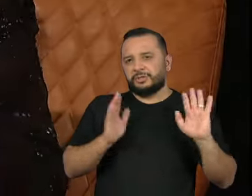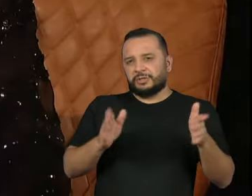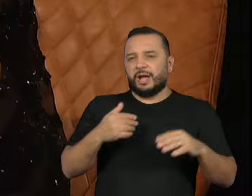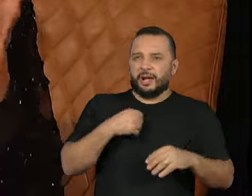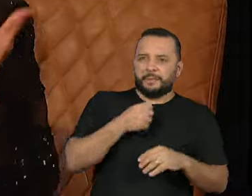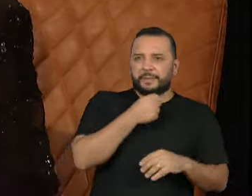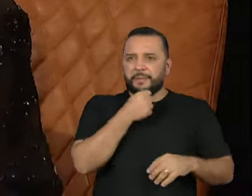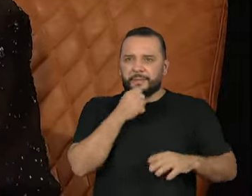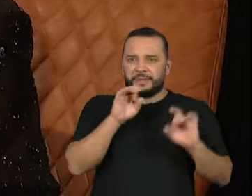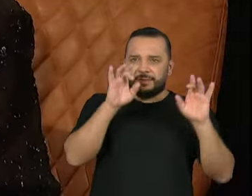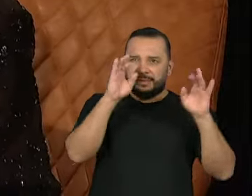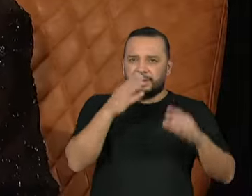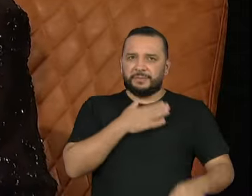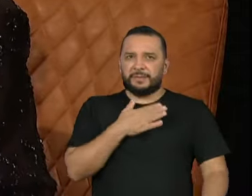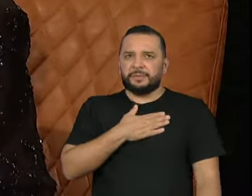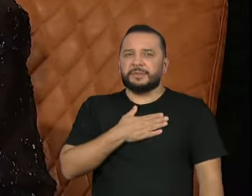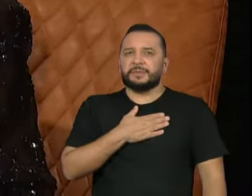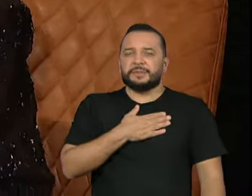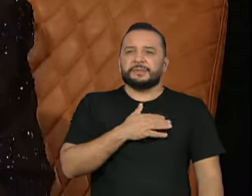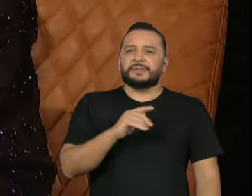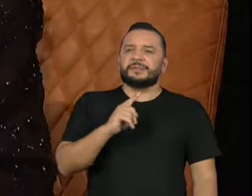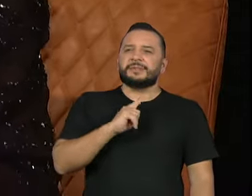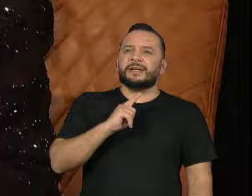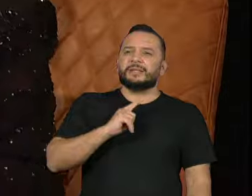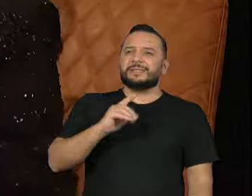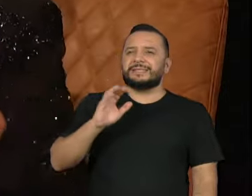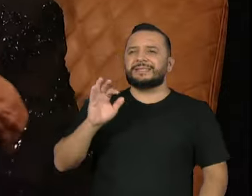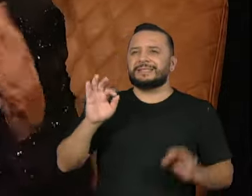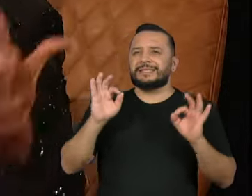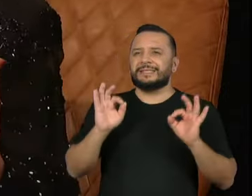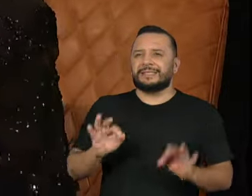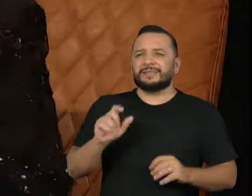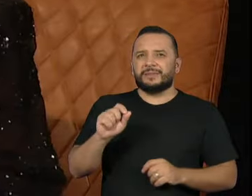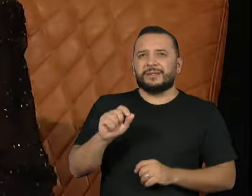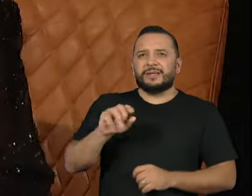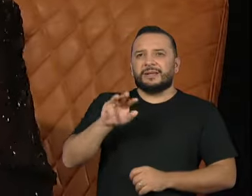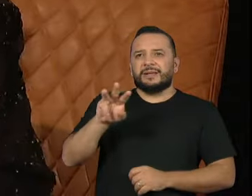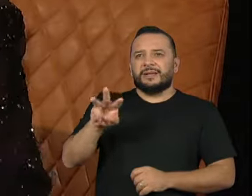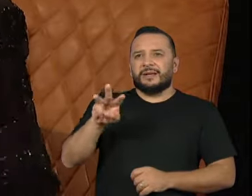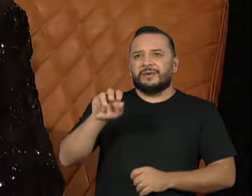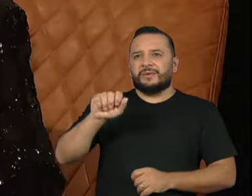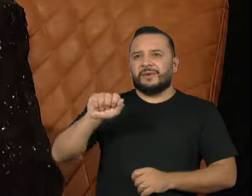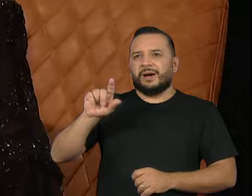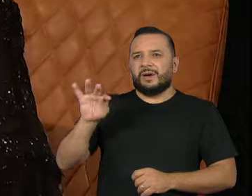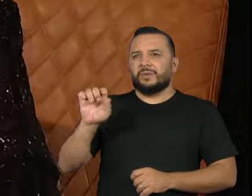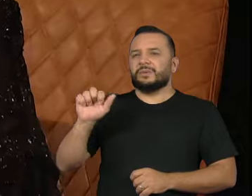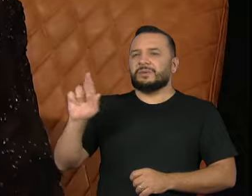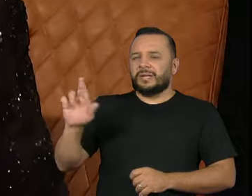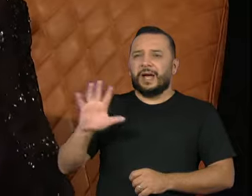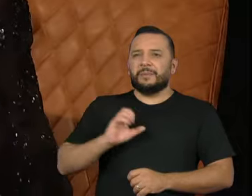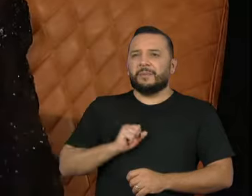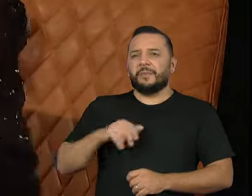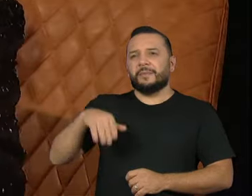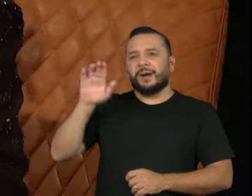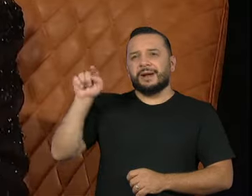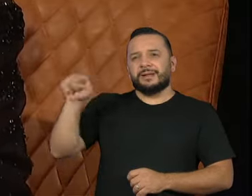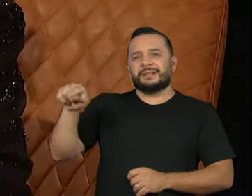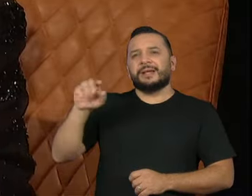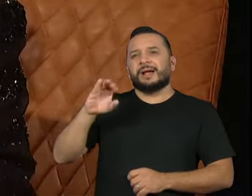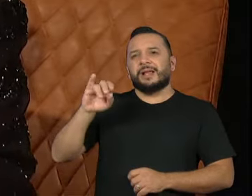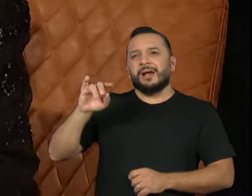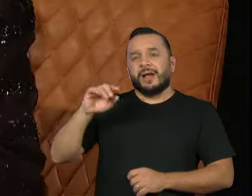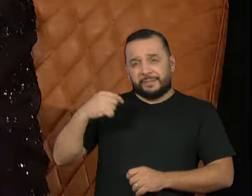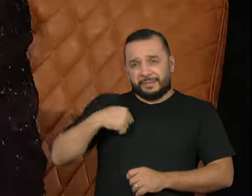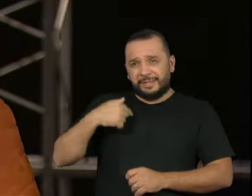a nítida certeza, o Walter se apaixonou mais pela Claudete Soares, pela